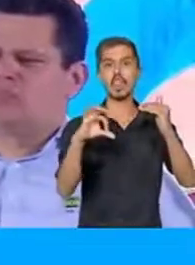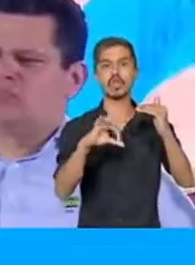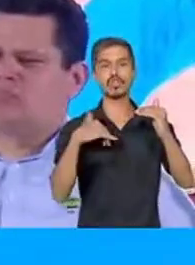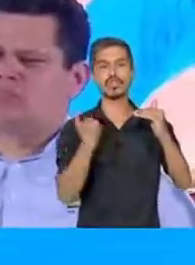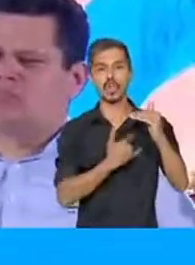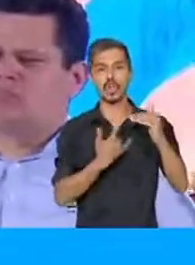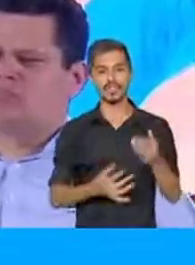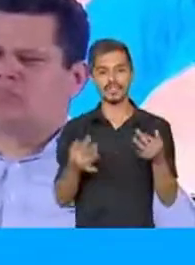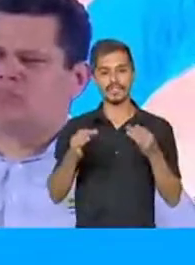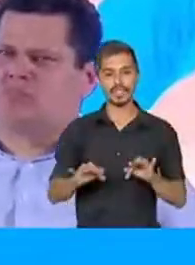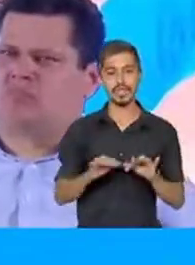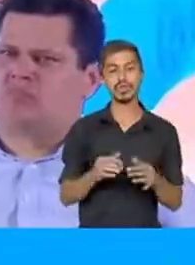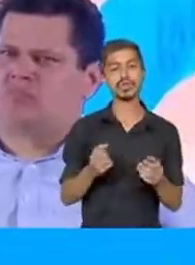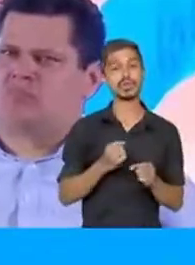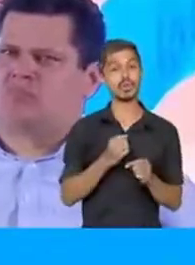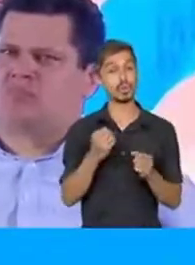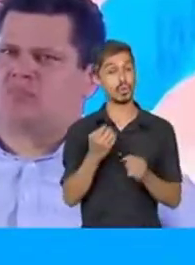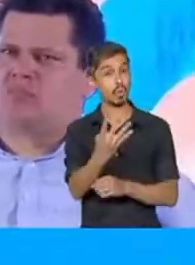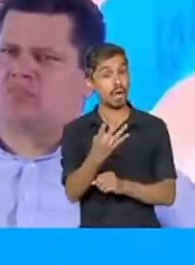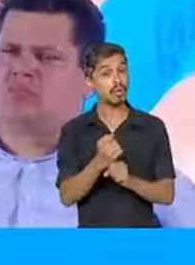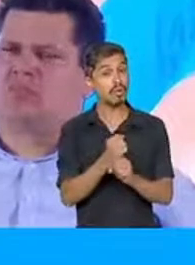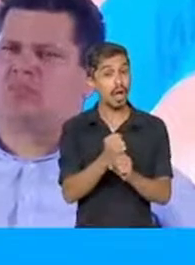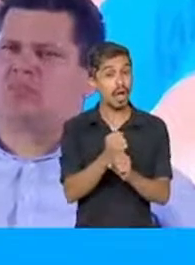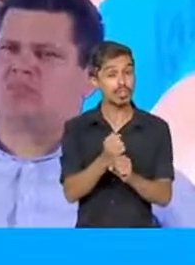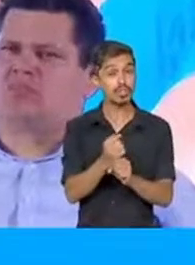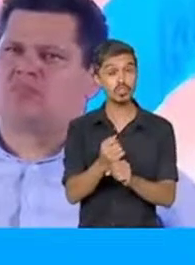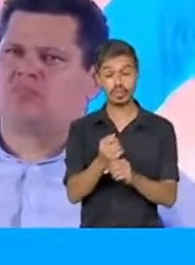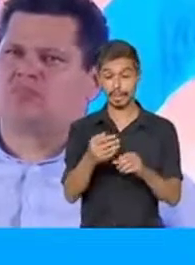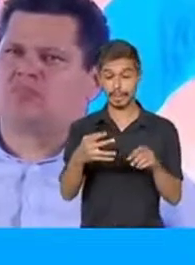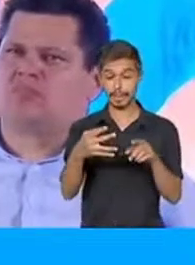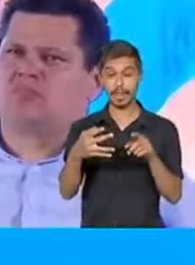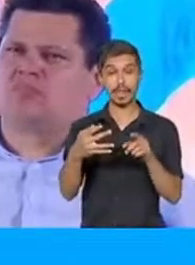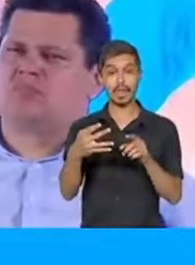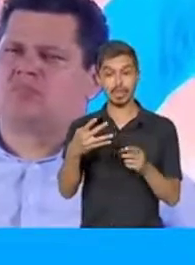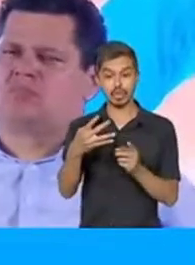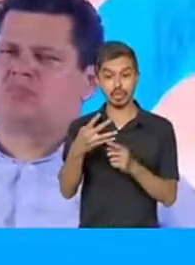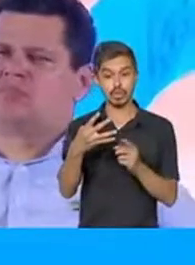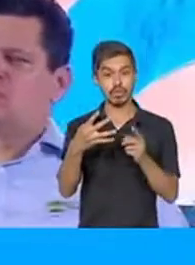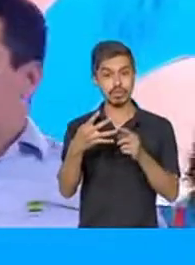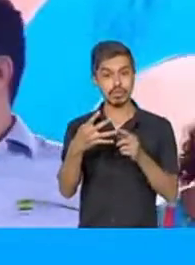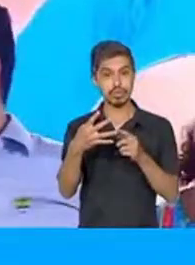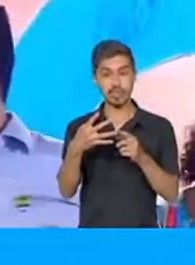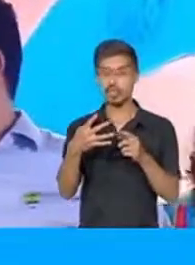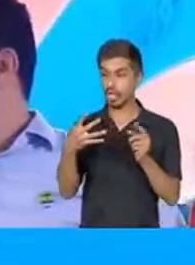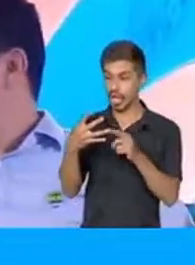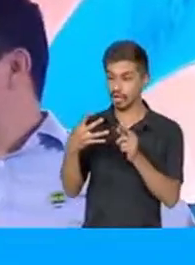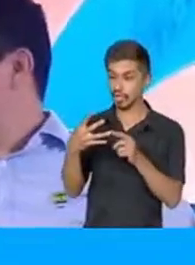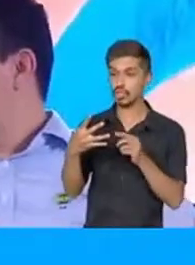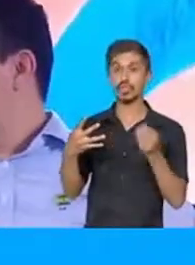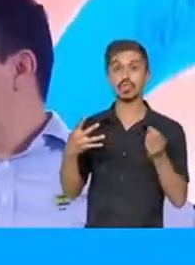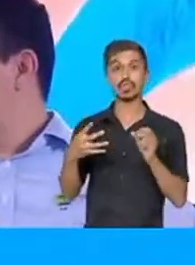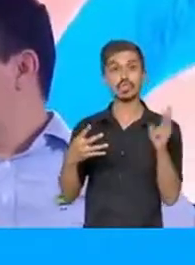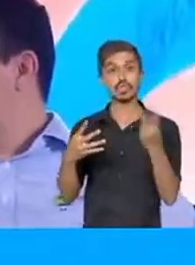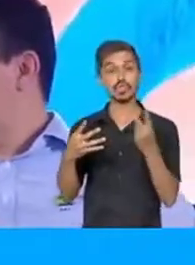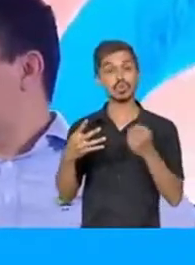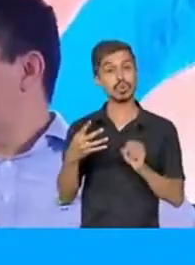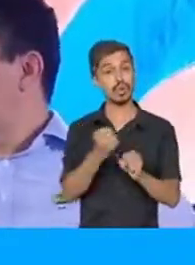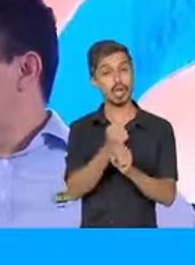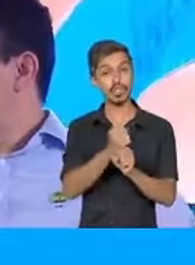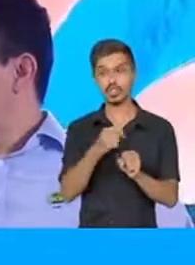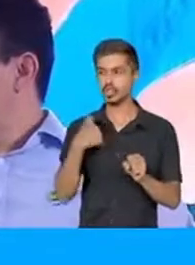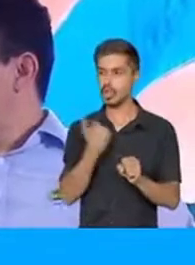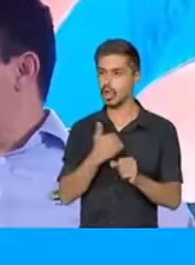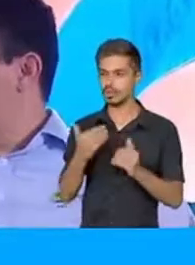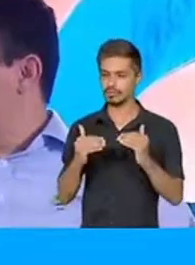dos 4 anos ao final da primeira metade deste outro governo seu, nós estaremos entre as